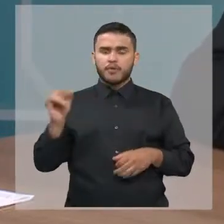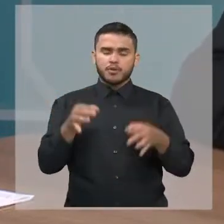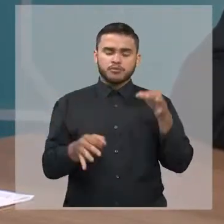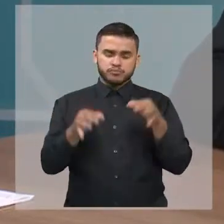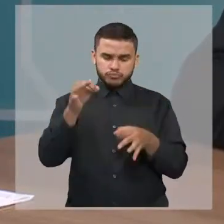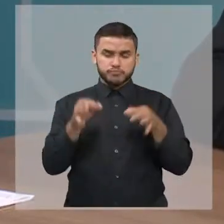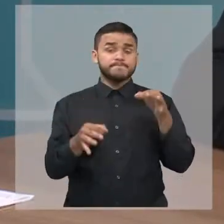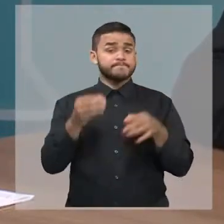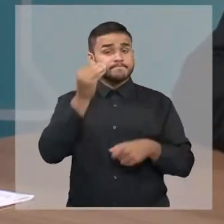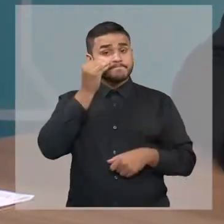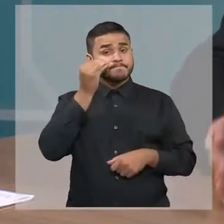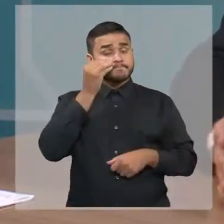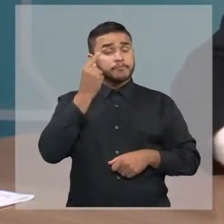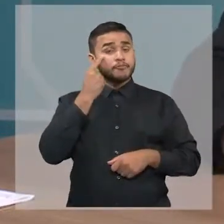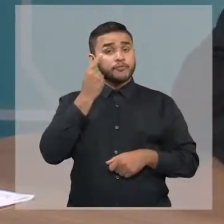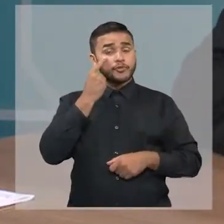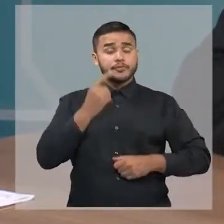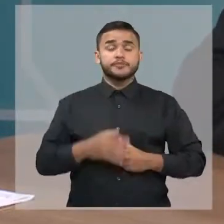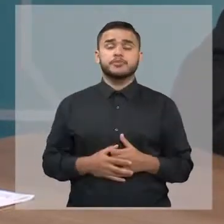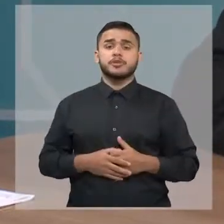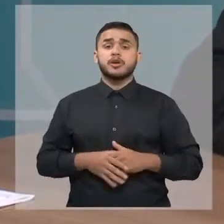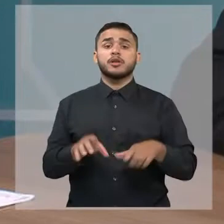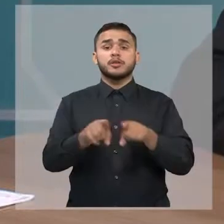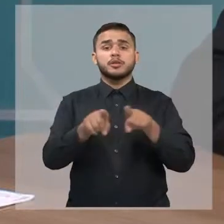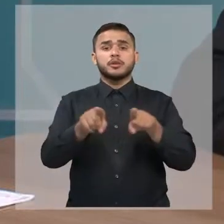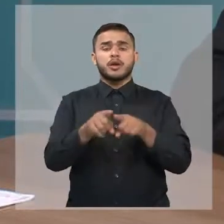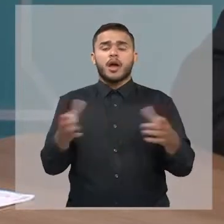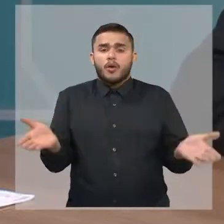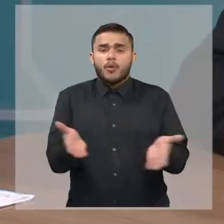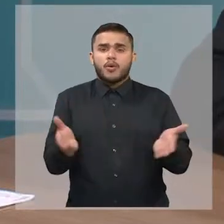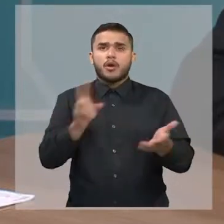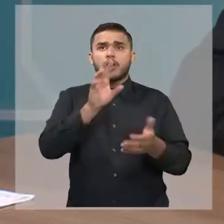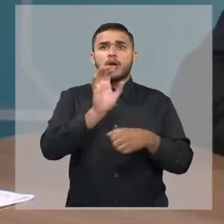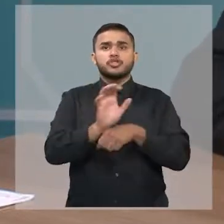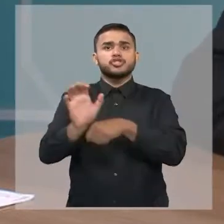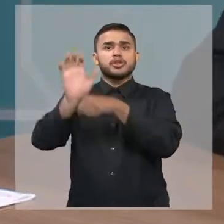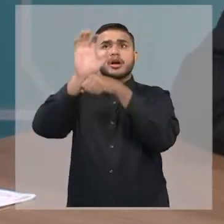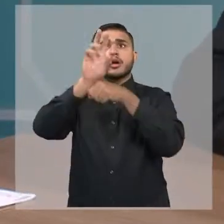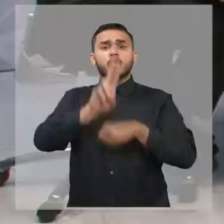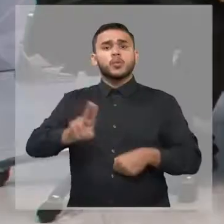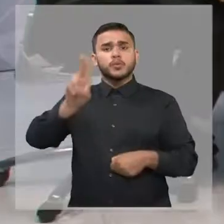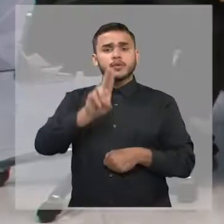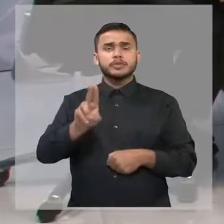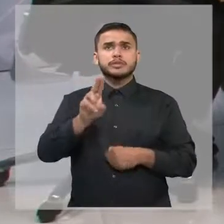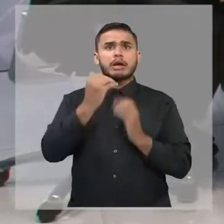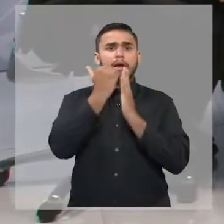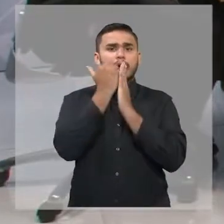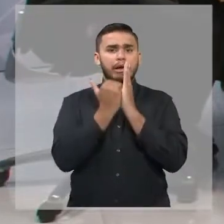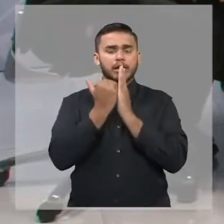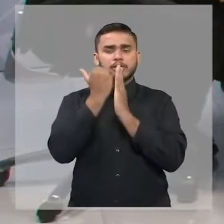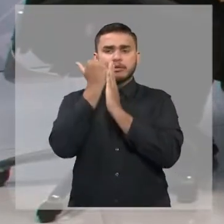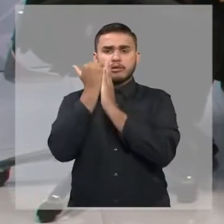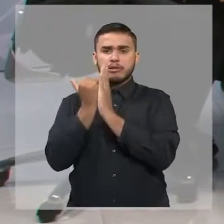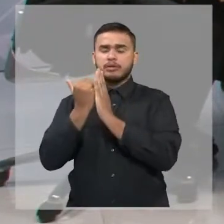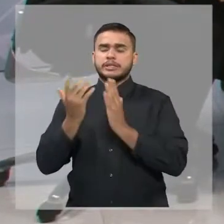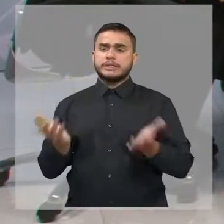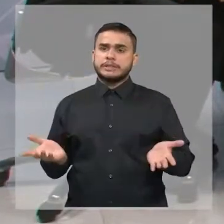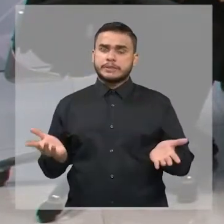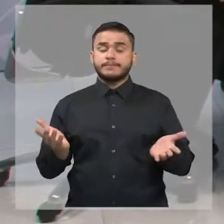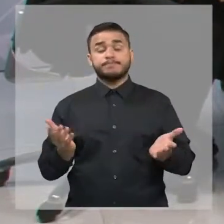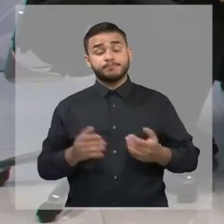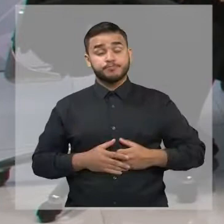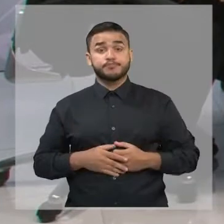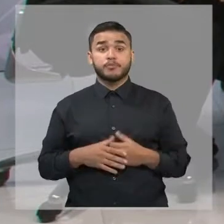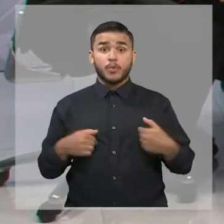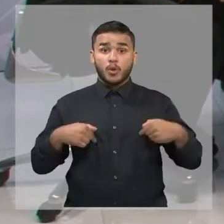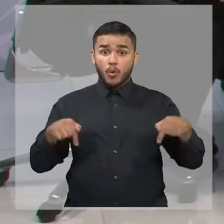judicializada. E tem agora essa questão dos cortes na educação. Hoje de manhã eu li uma